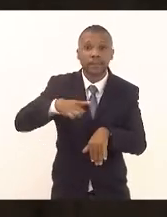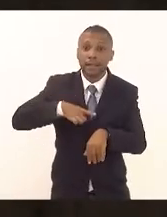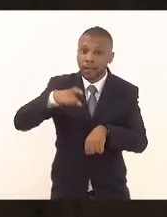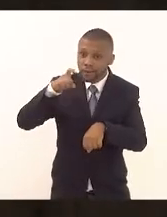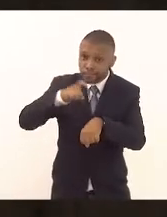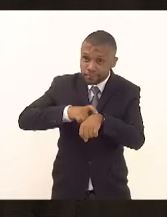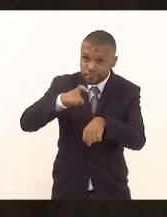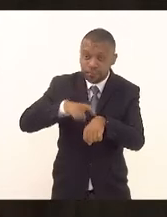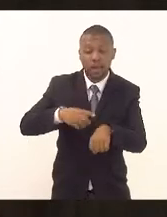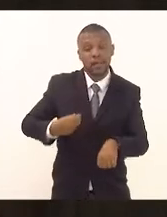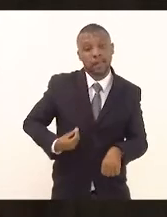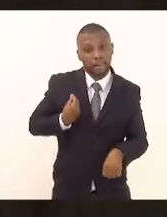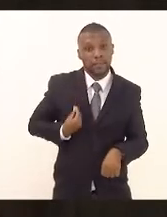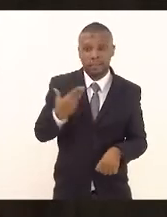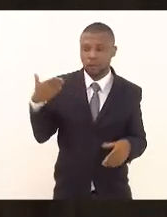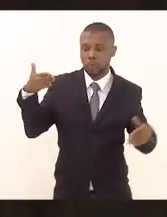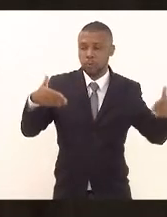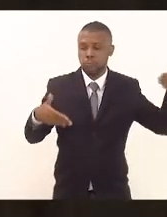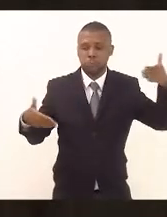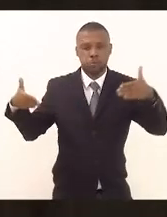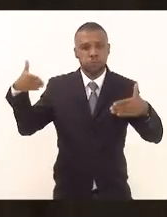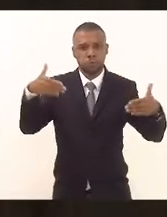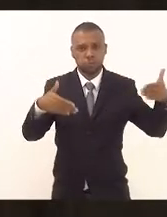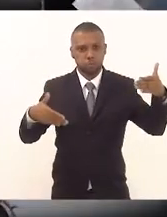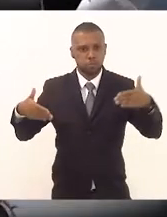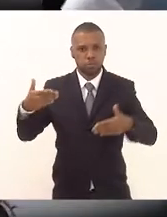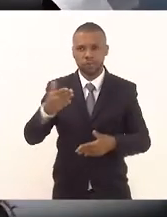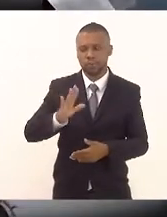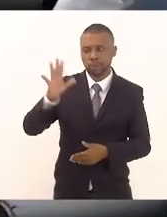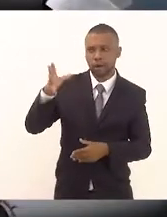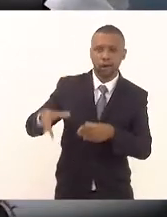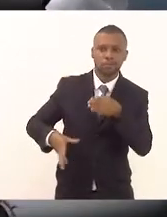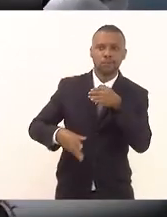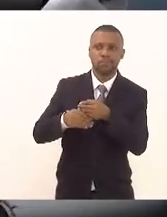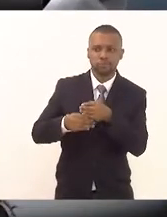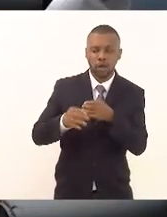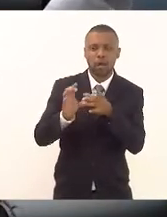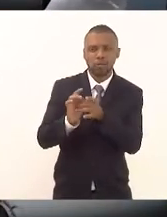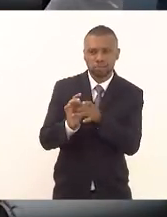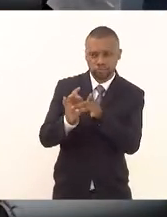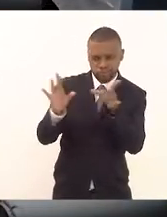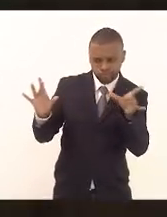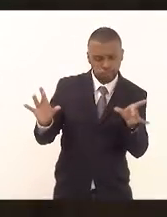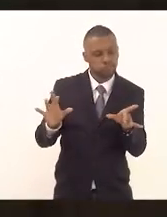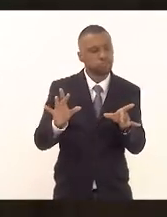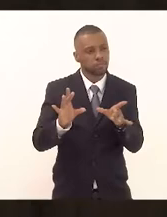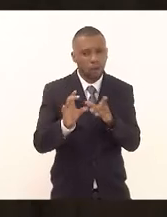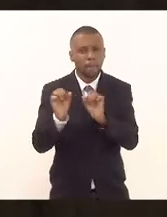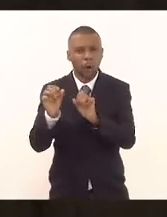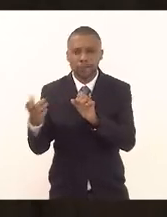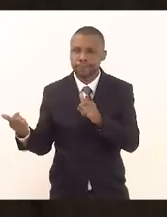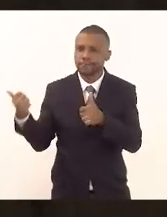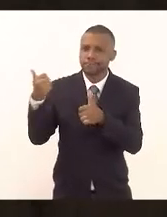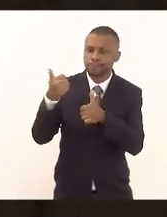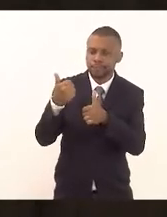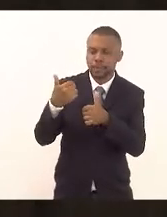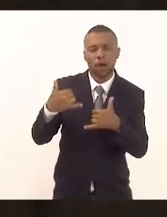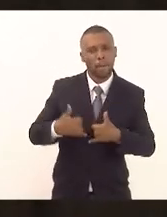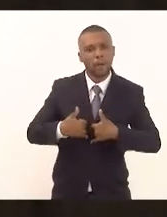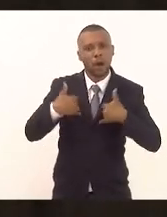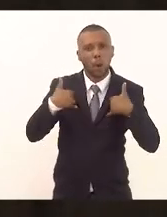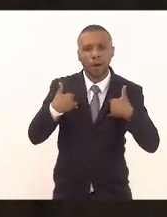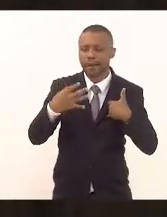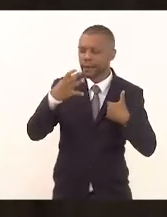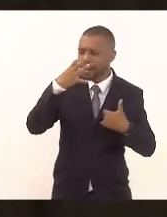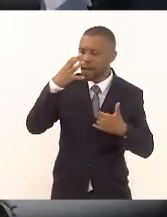de presenças nesta sessão. Concede uma parte, senhor? Não só concedo, como é uma honra